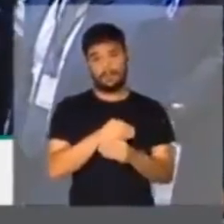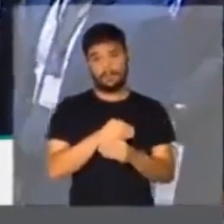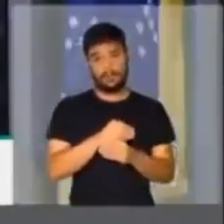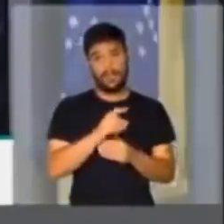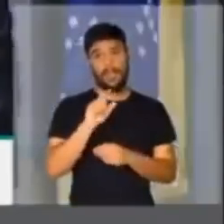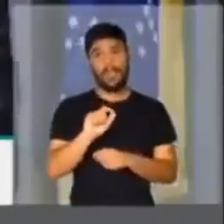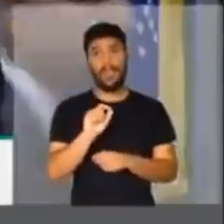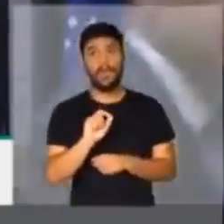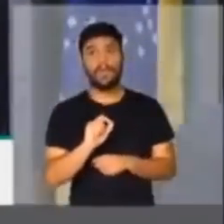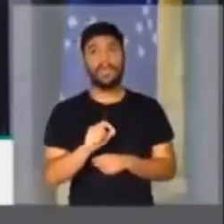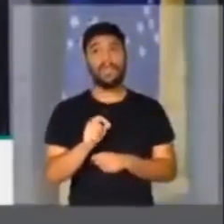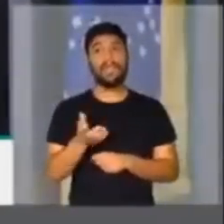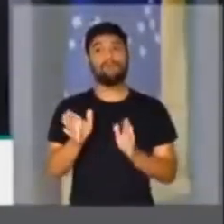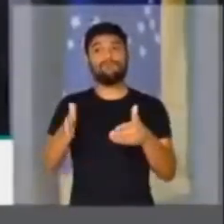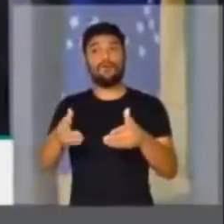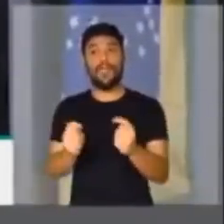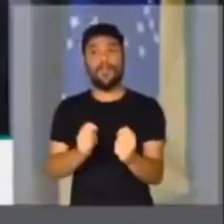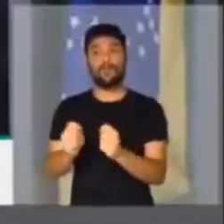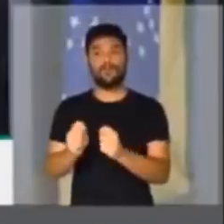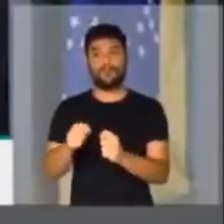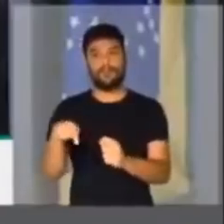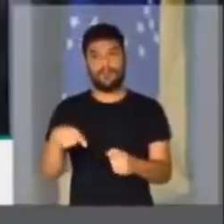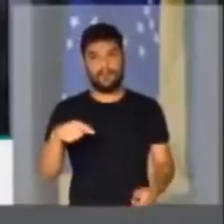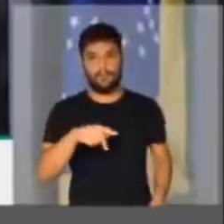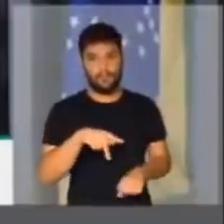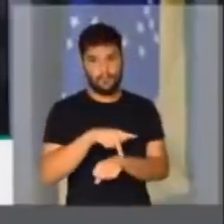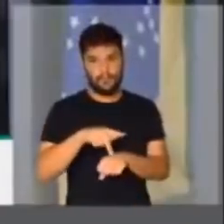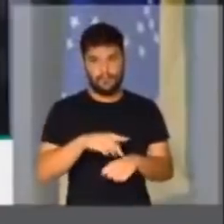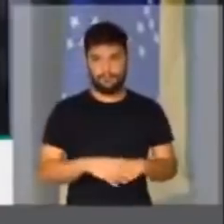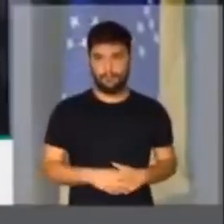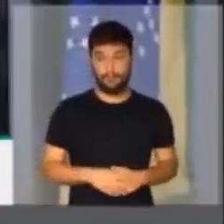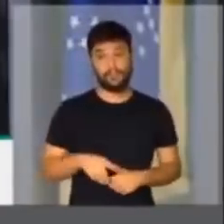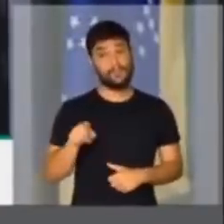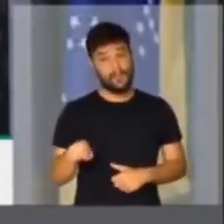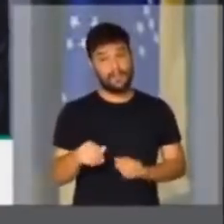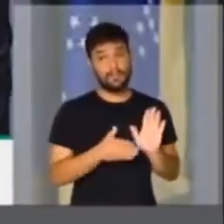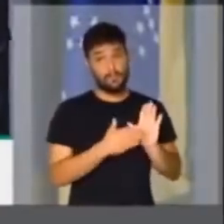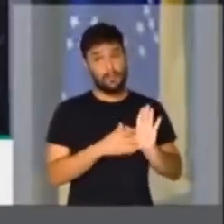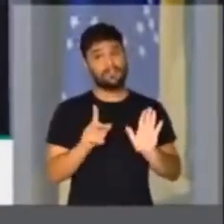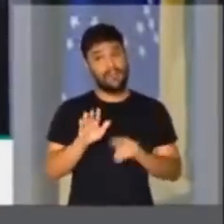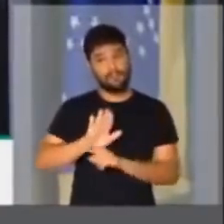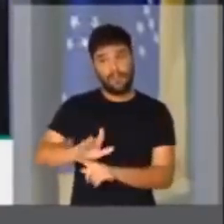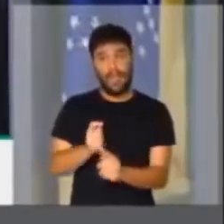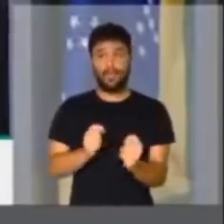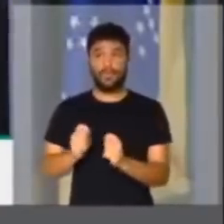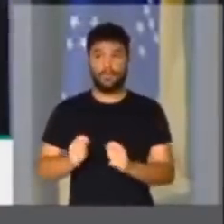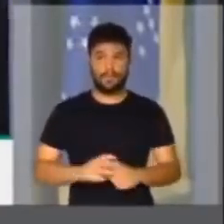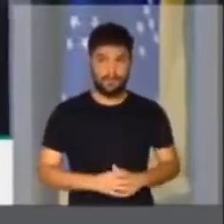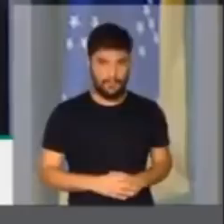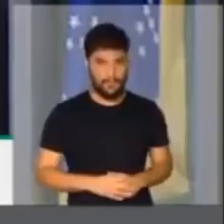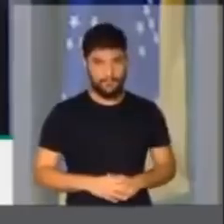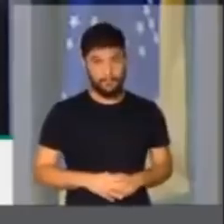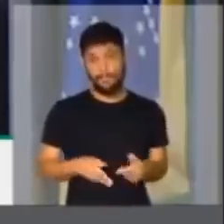é economia para o Estado, deputado Van Hatten. Economia. Hoje,